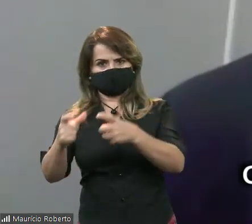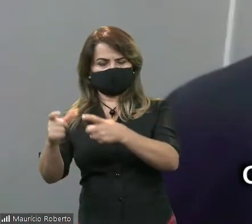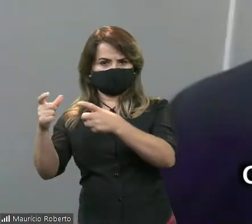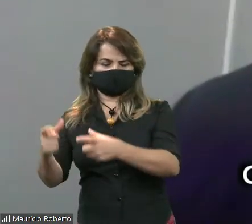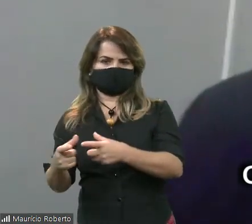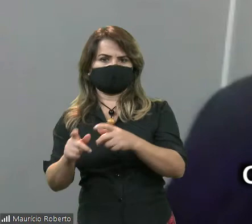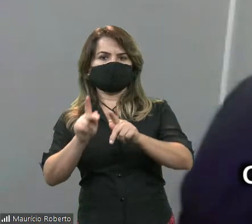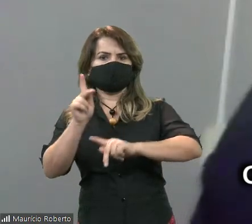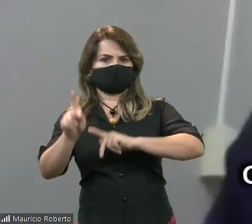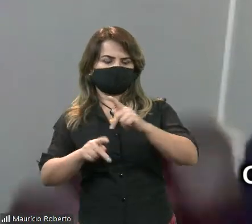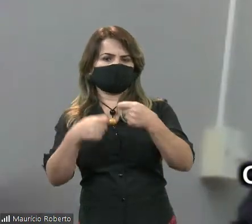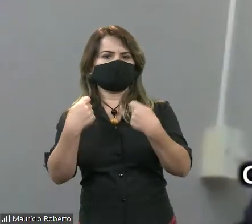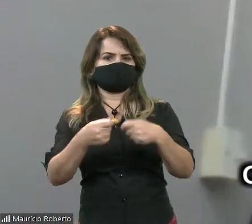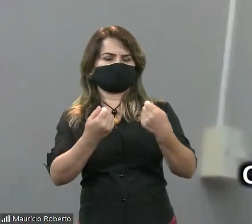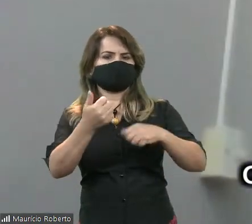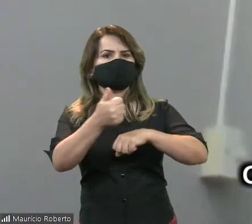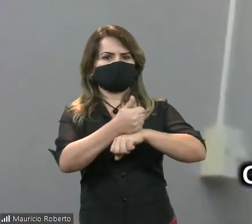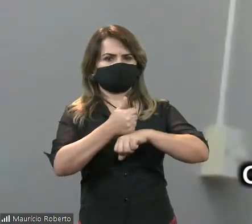preste